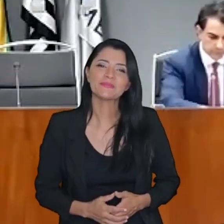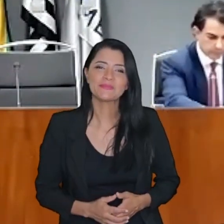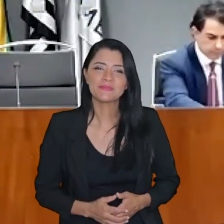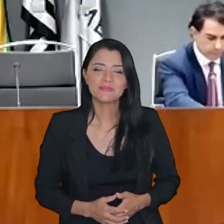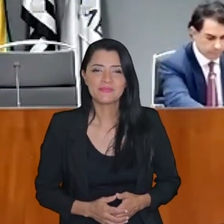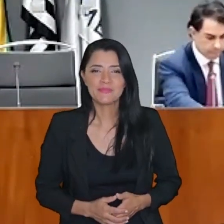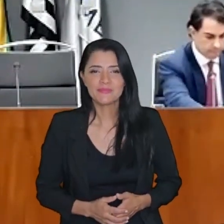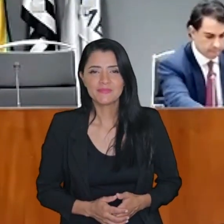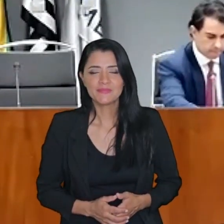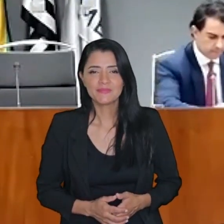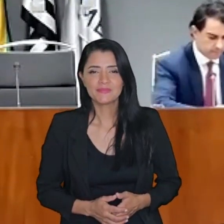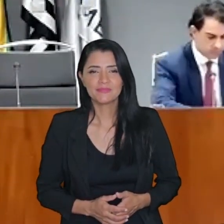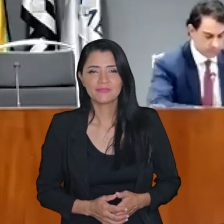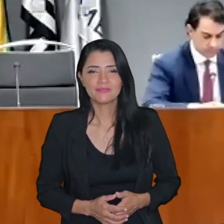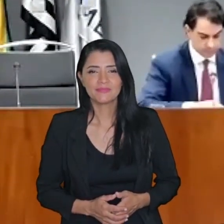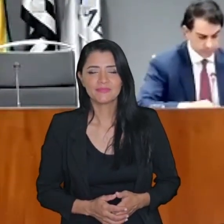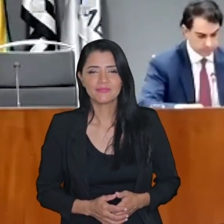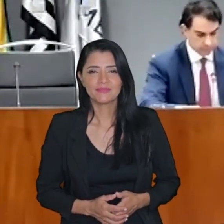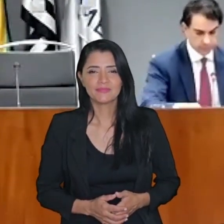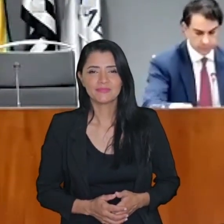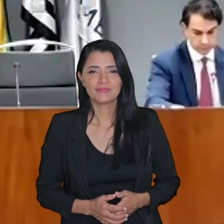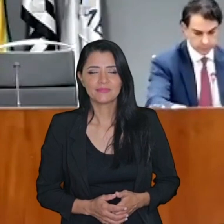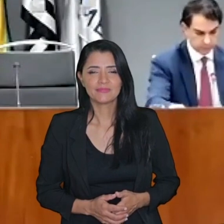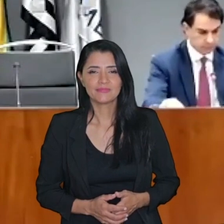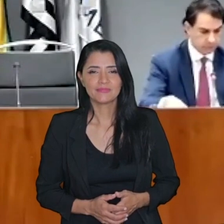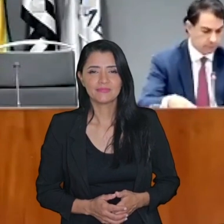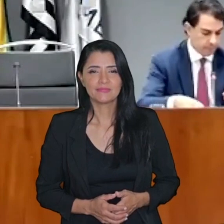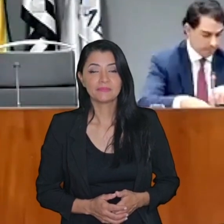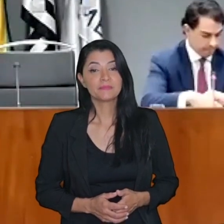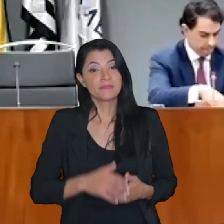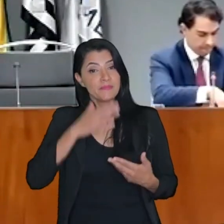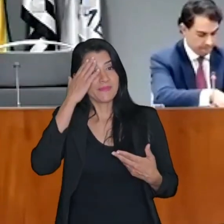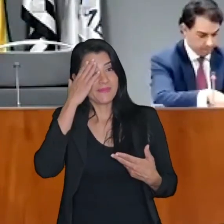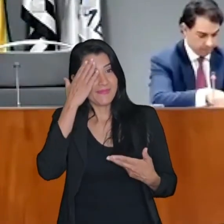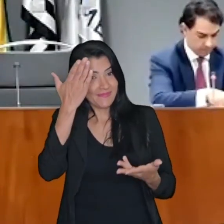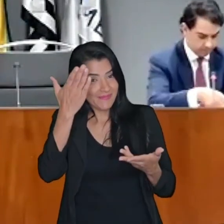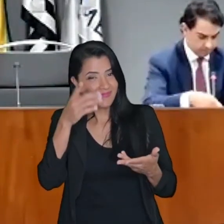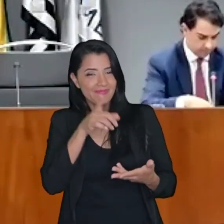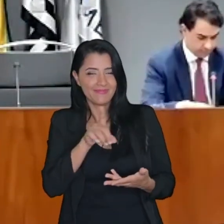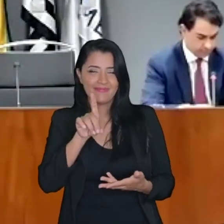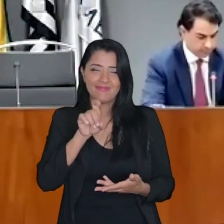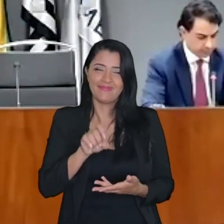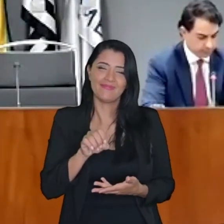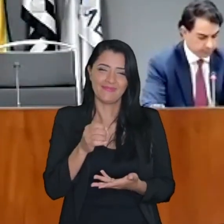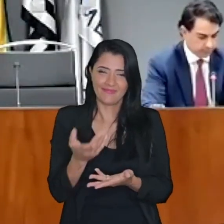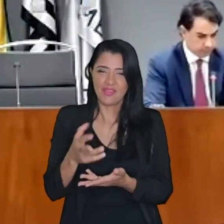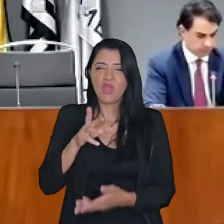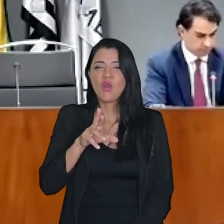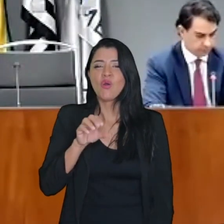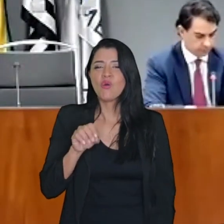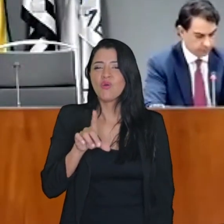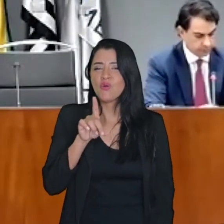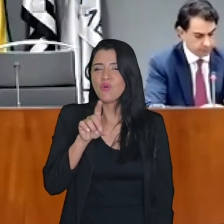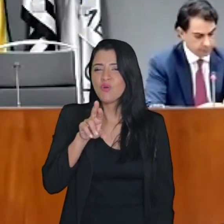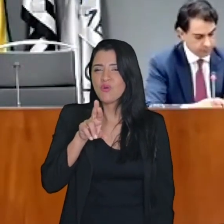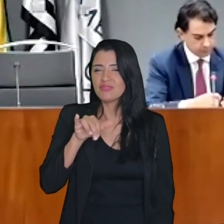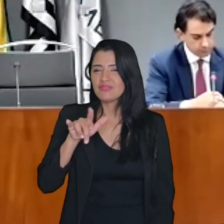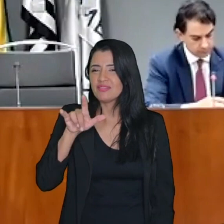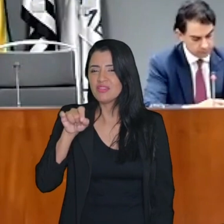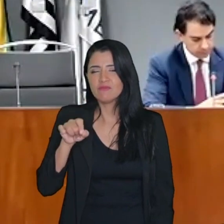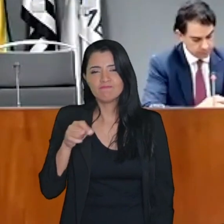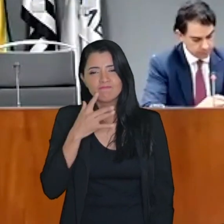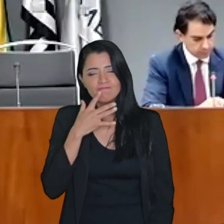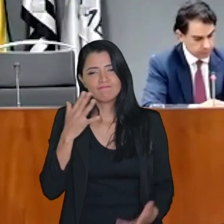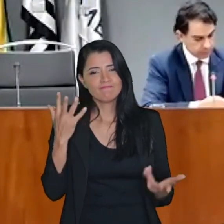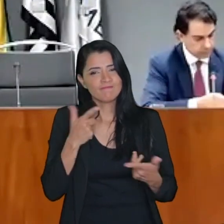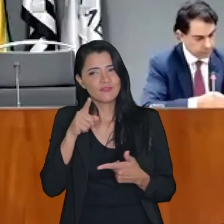Muito obrigada, doutor Rodrigo. É sempre um prazer ouvi-lo. Eu acho que eu já ouvi